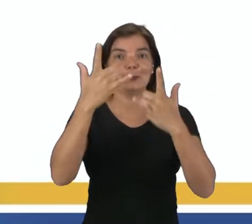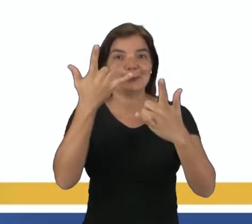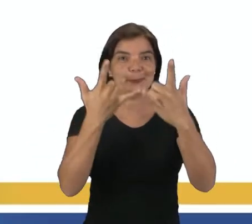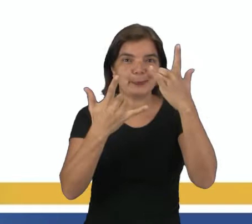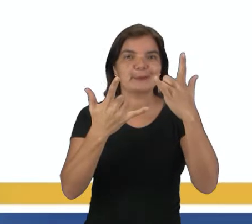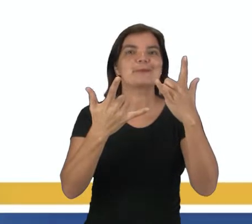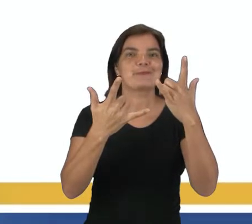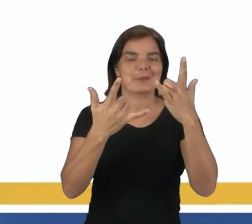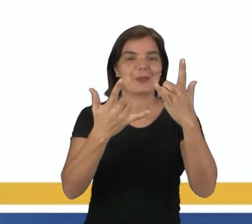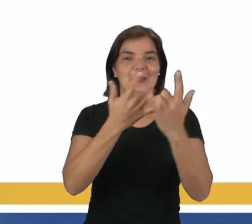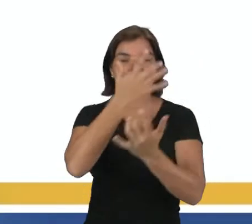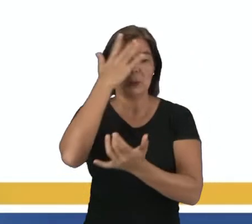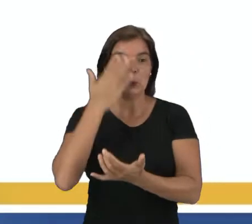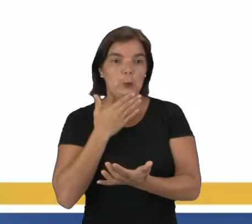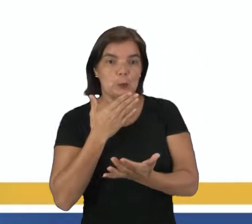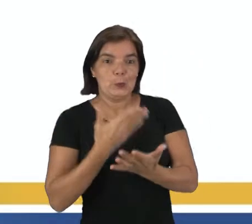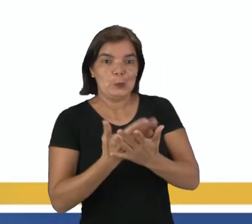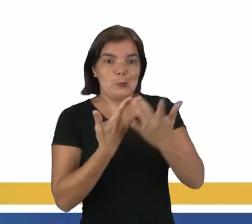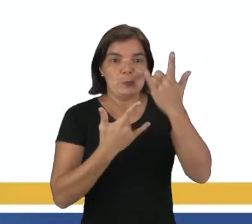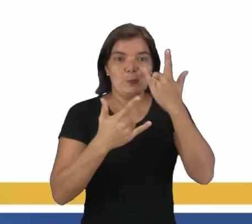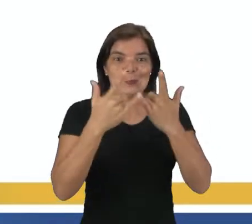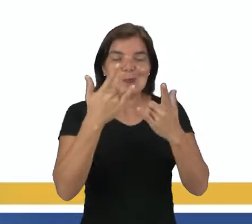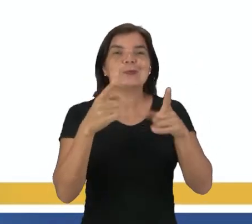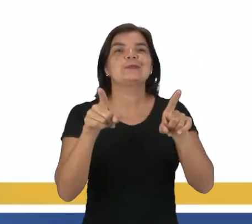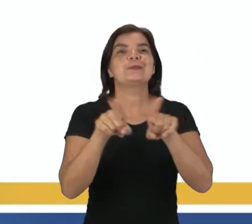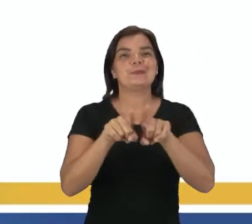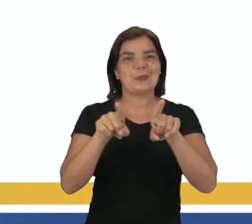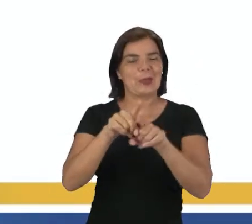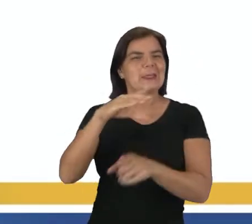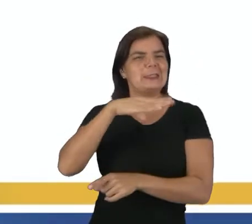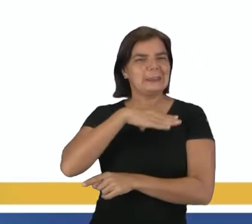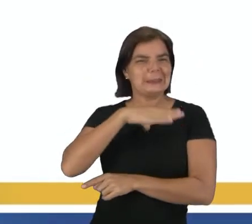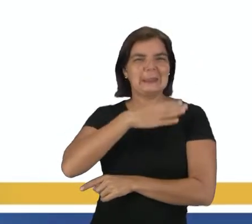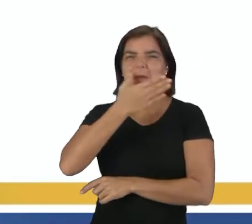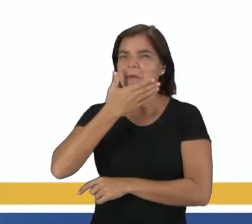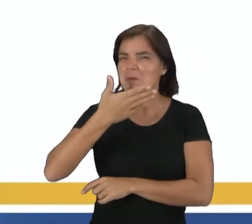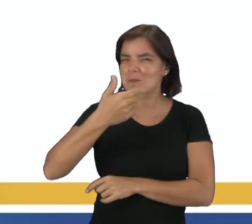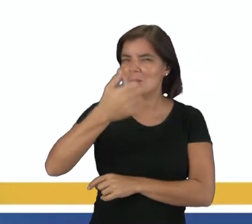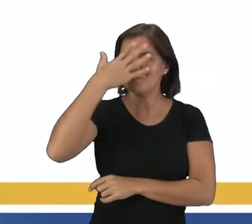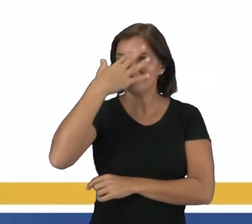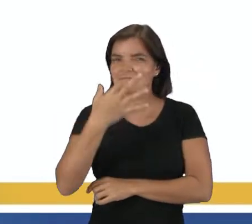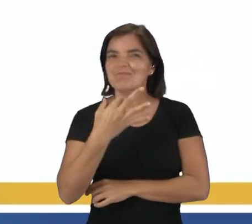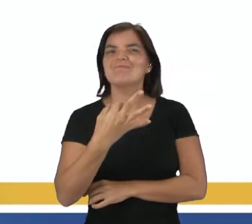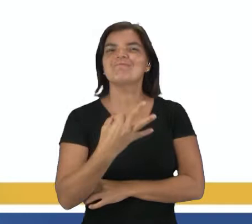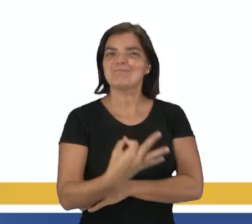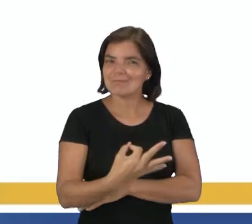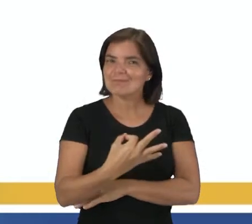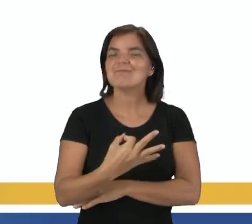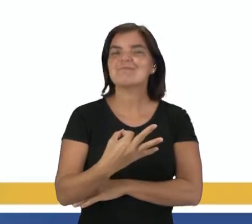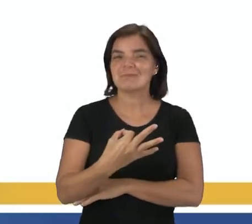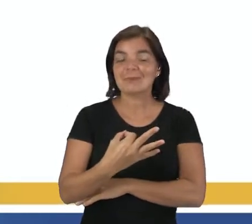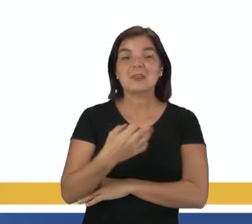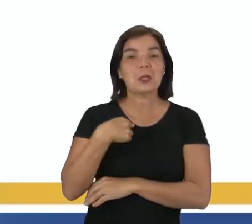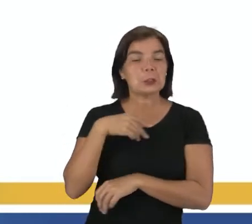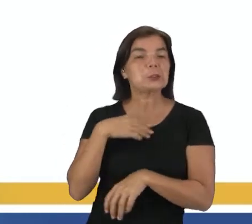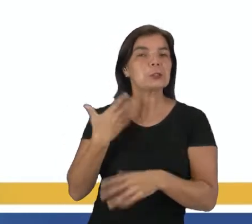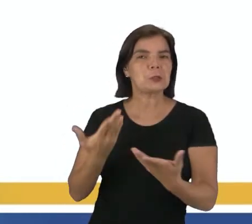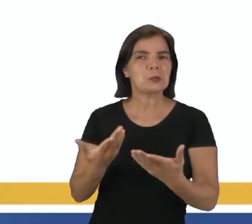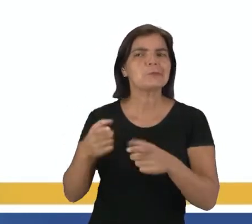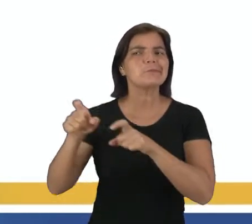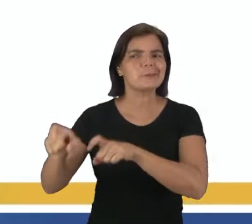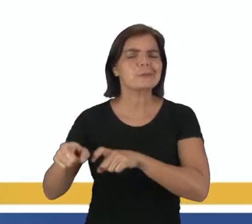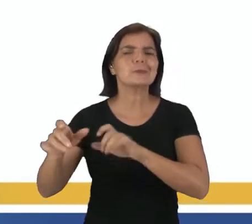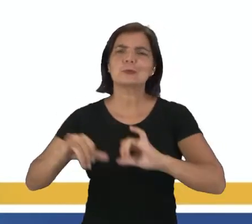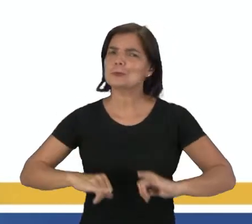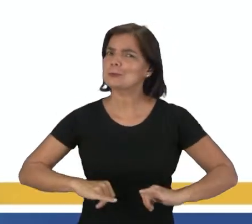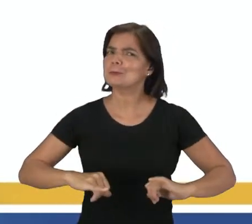atrativos aqueles que chamam atenção vamos para a cidade que lá vai estar melhor com certeza é whisky nós estamos